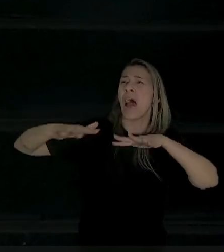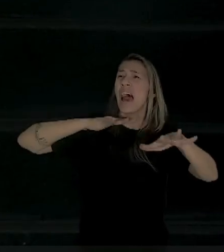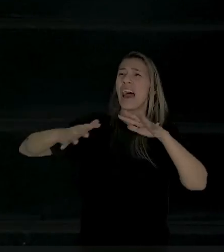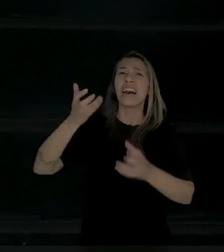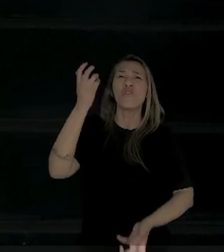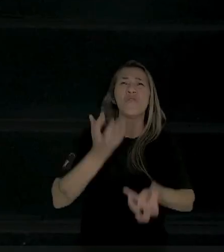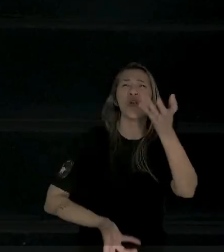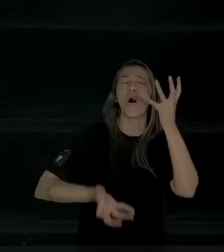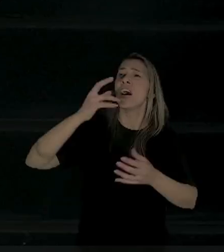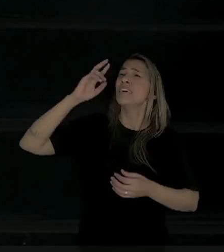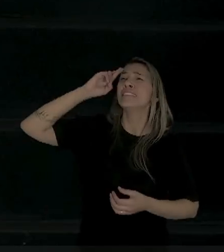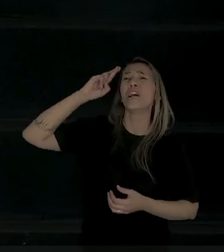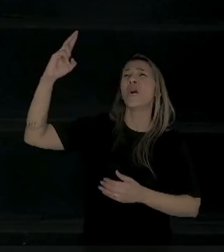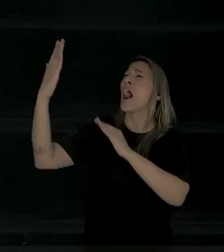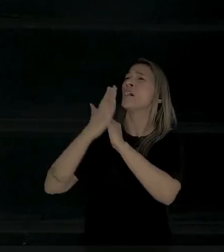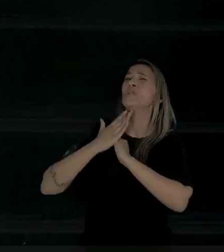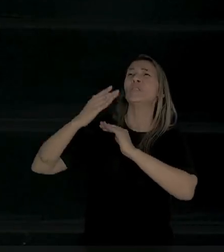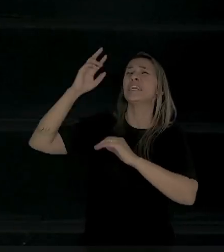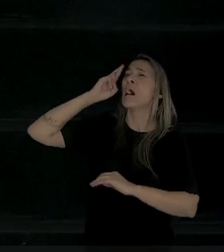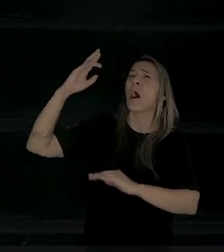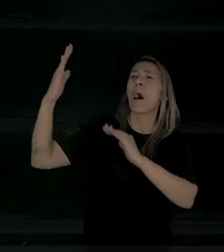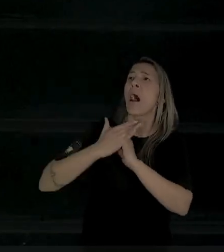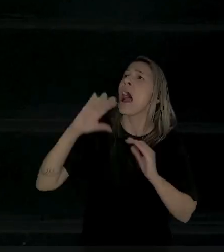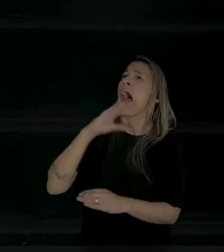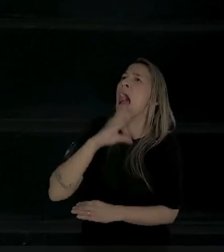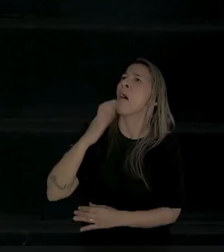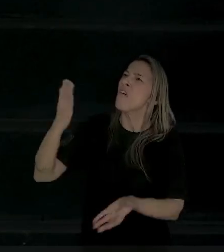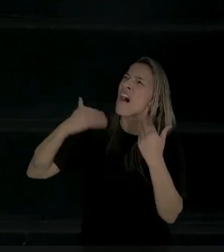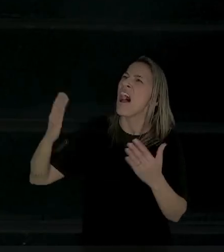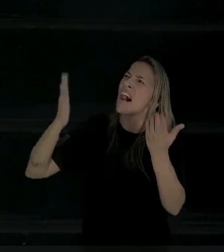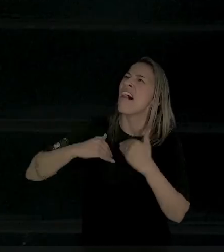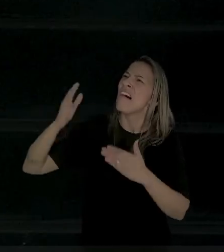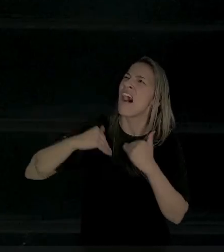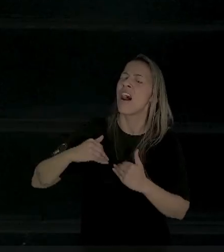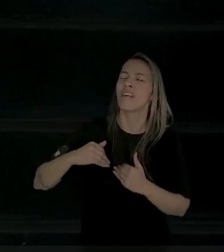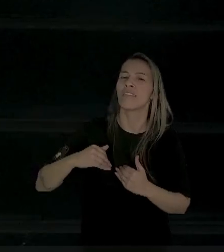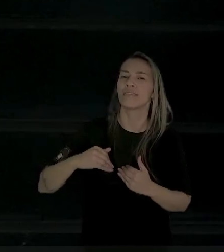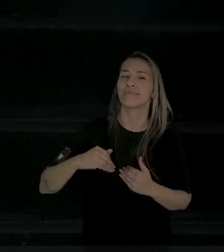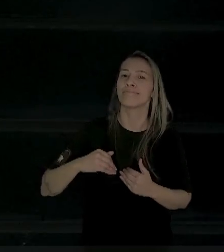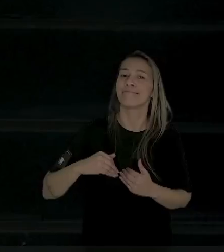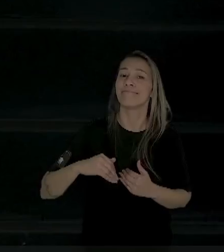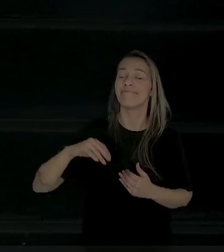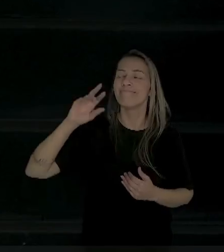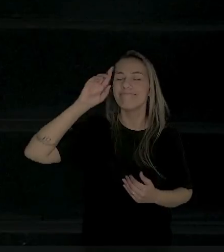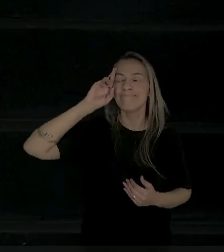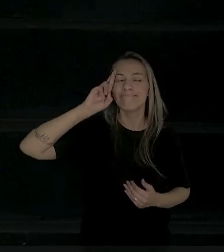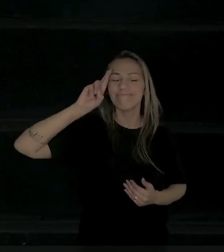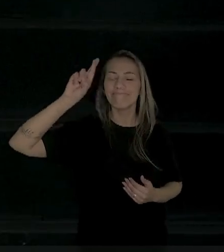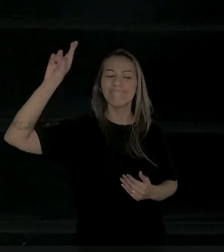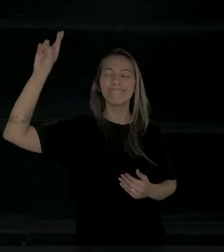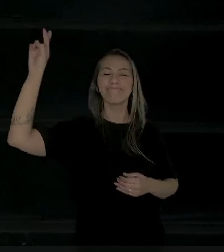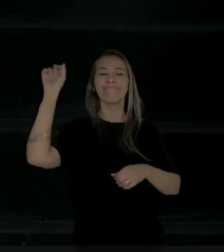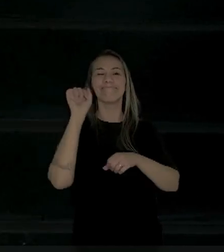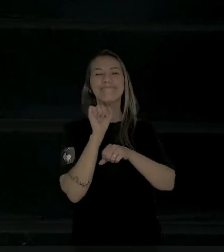bombeiros para nos resgatar. E se não vier rápido, urgente, a gente não sai da caverna. Afinal de contas, eu sempre